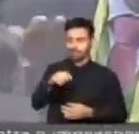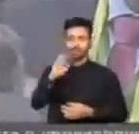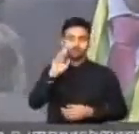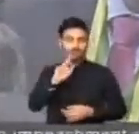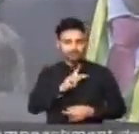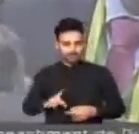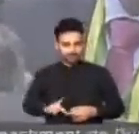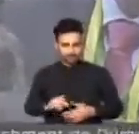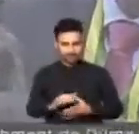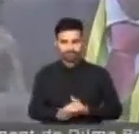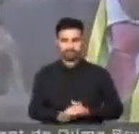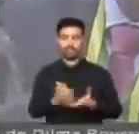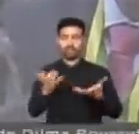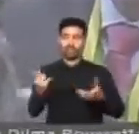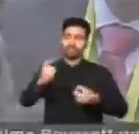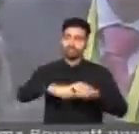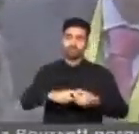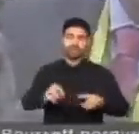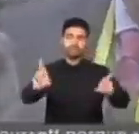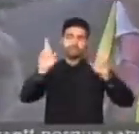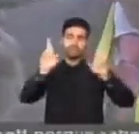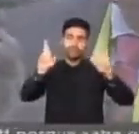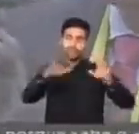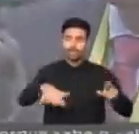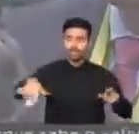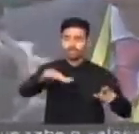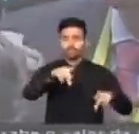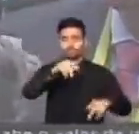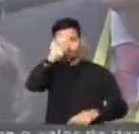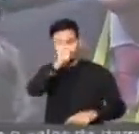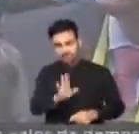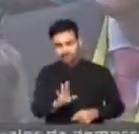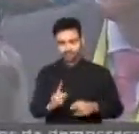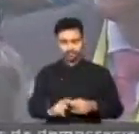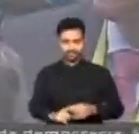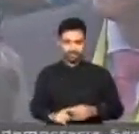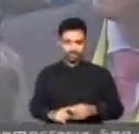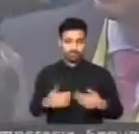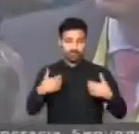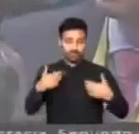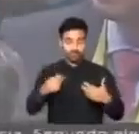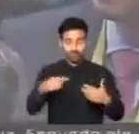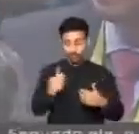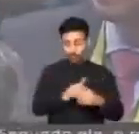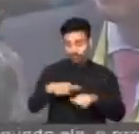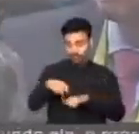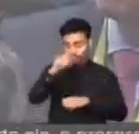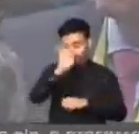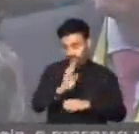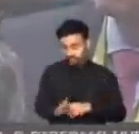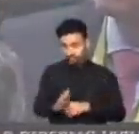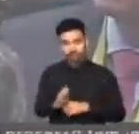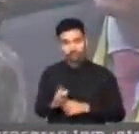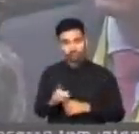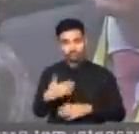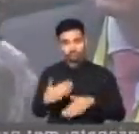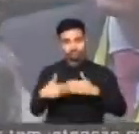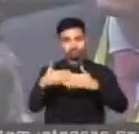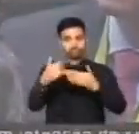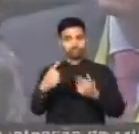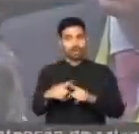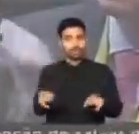pelo resgate da esperança do povo brasileiro, pela reconstrução do nosso país, mas, sobretudo, em defesa